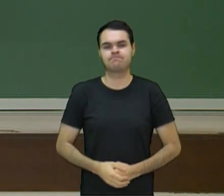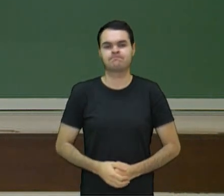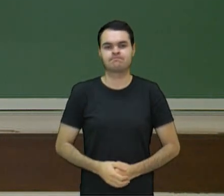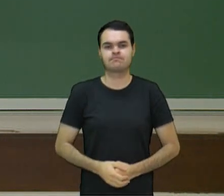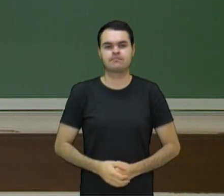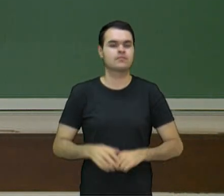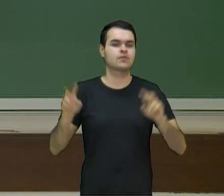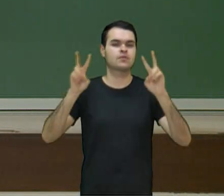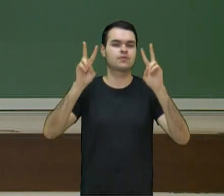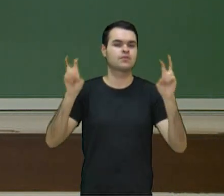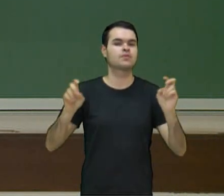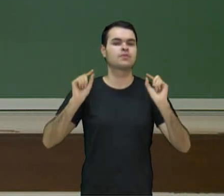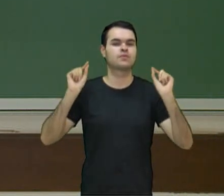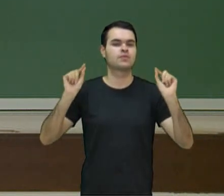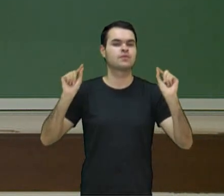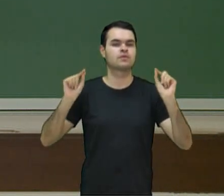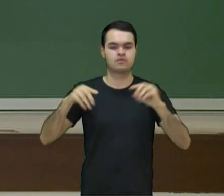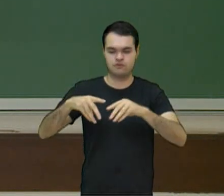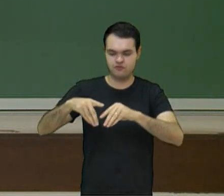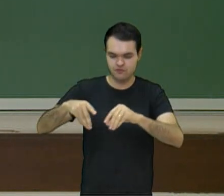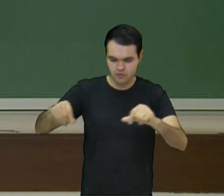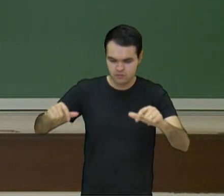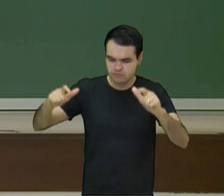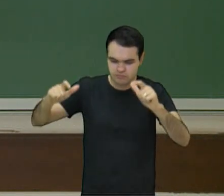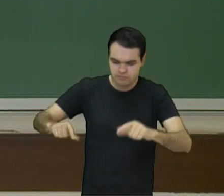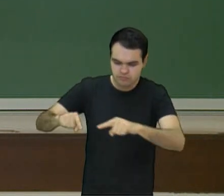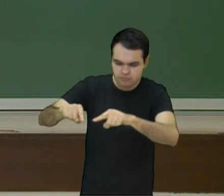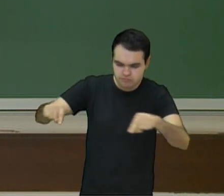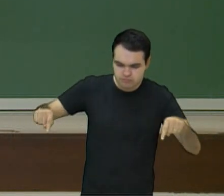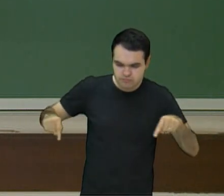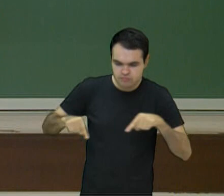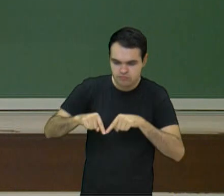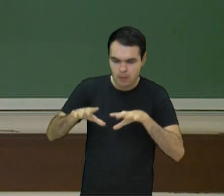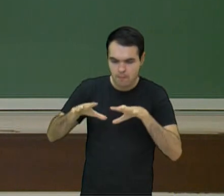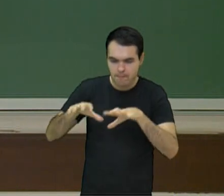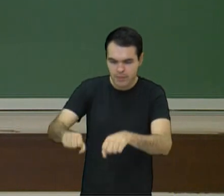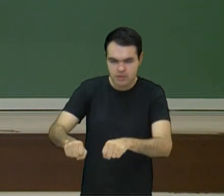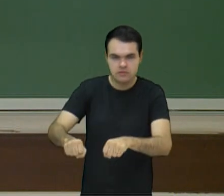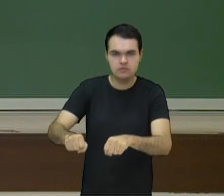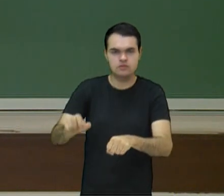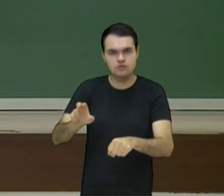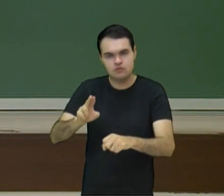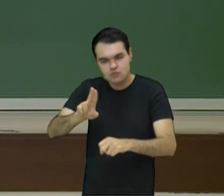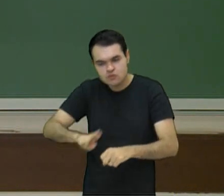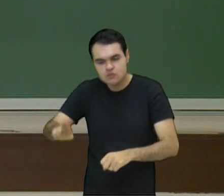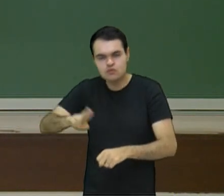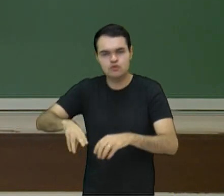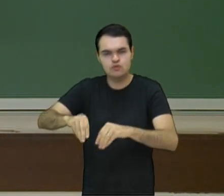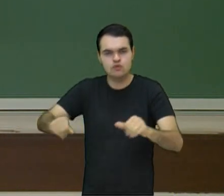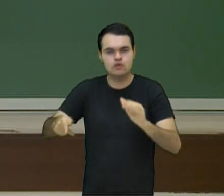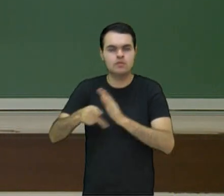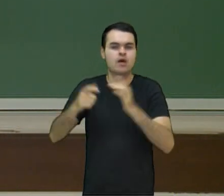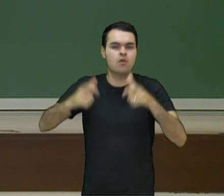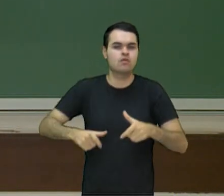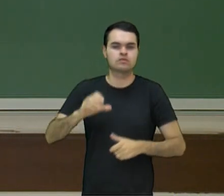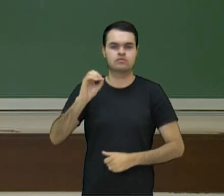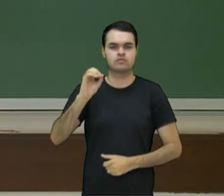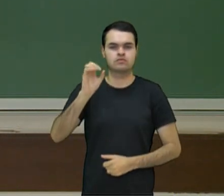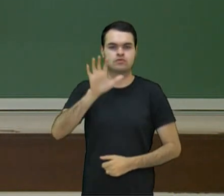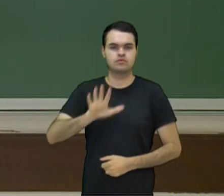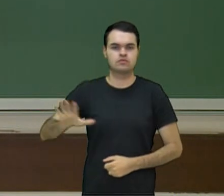Então, o tema da nossa aula de hoje é ocupação e uso do solo na Oceania. Então, vamos diretamente